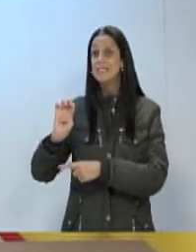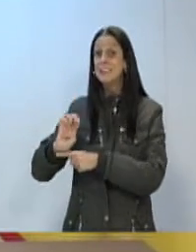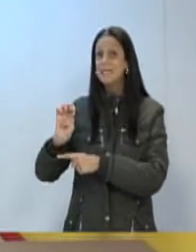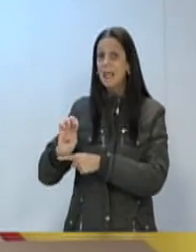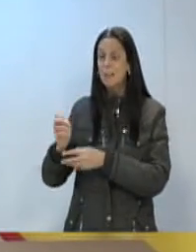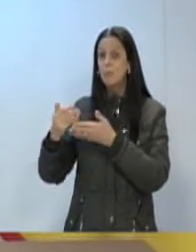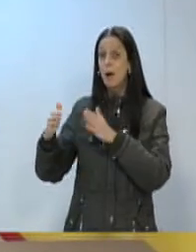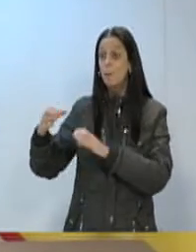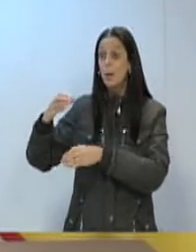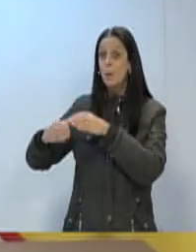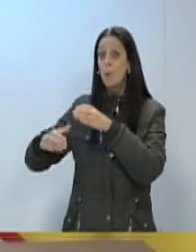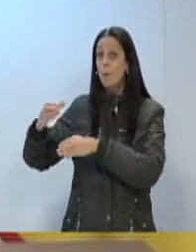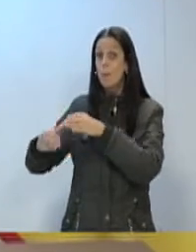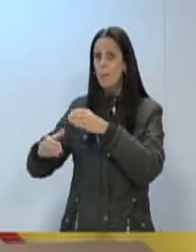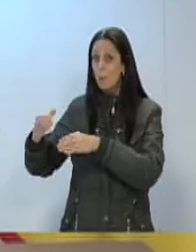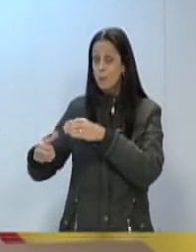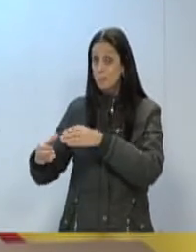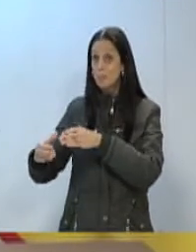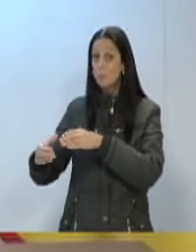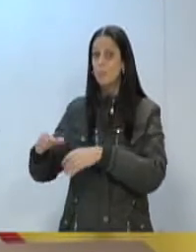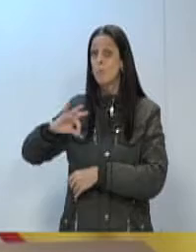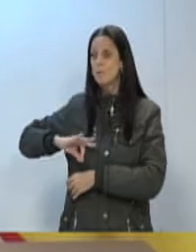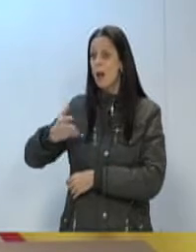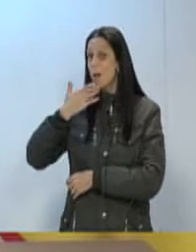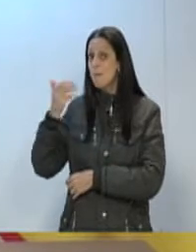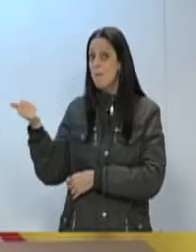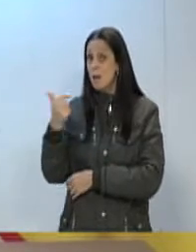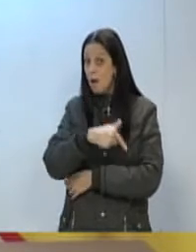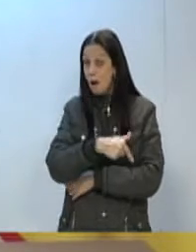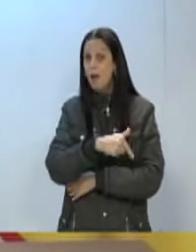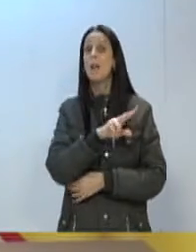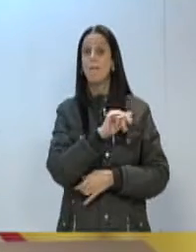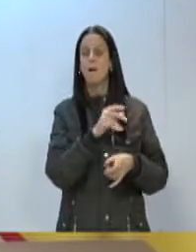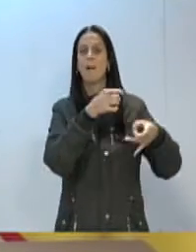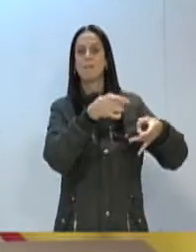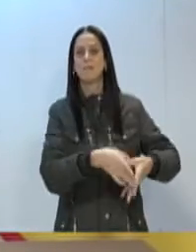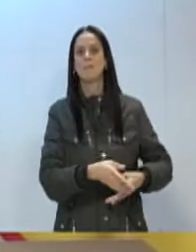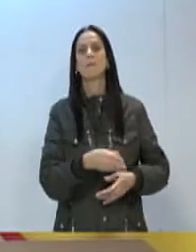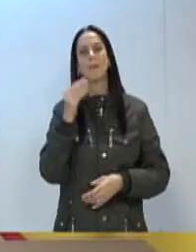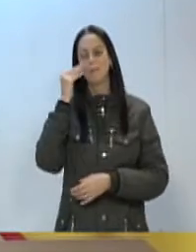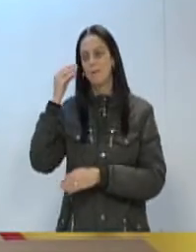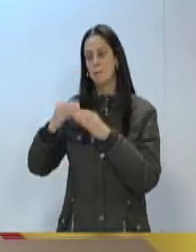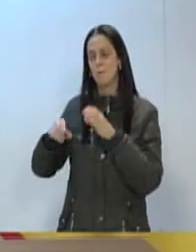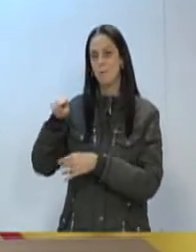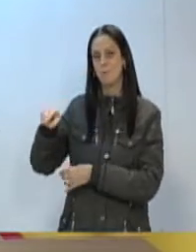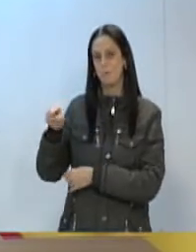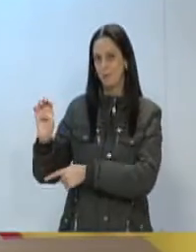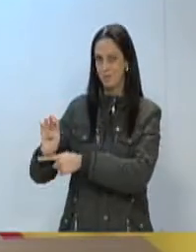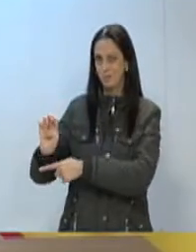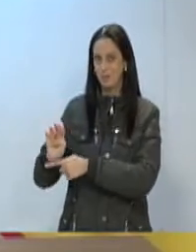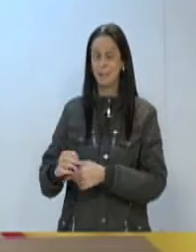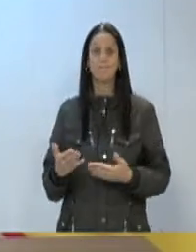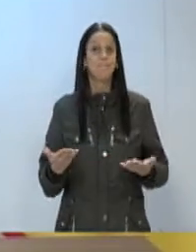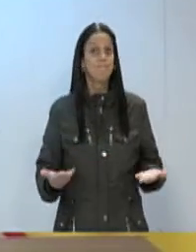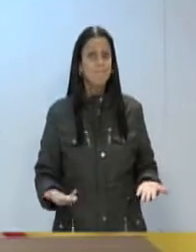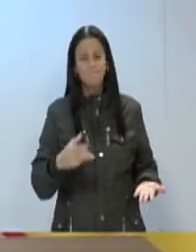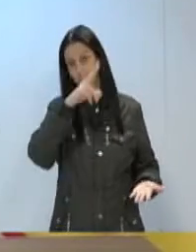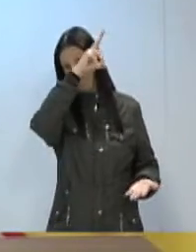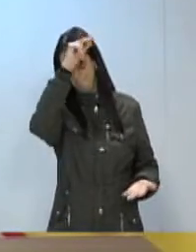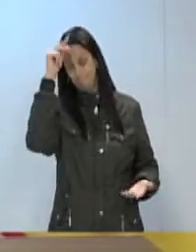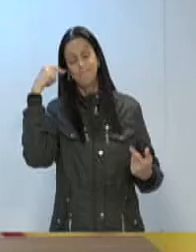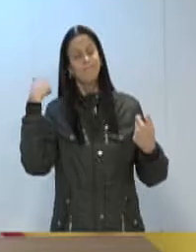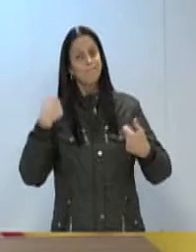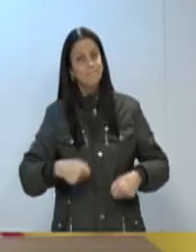não vão também para o Estado então passou da hora prefeito de ter essa valorização aos profissionais de educação